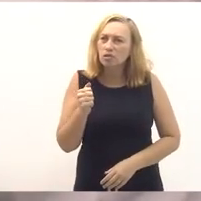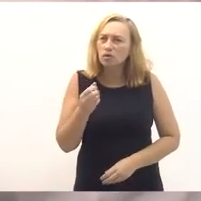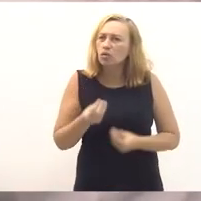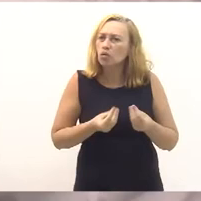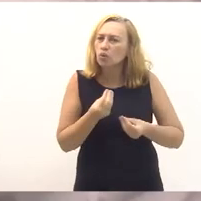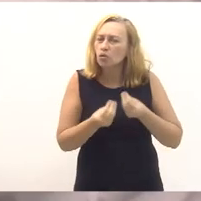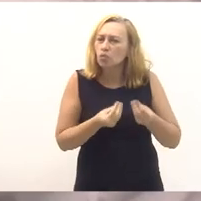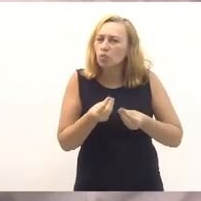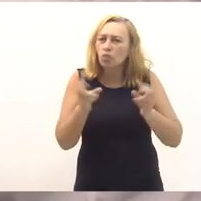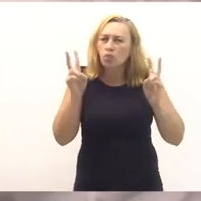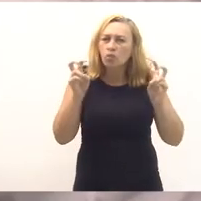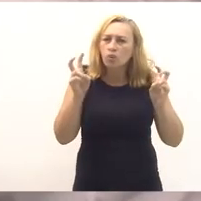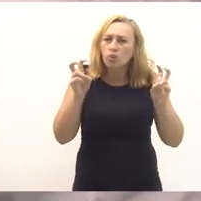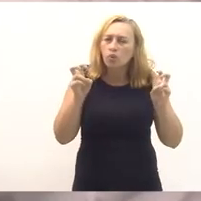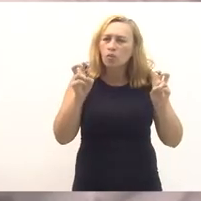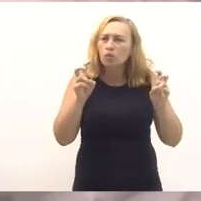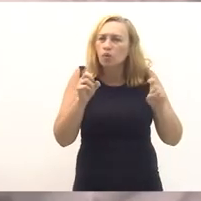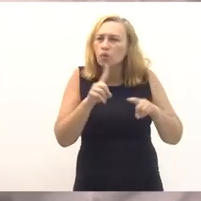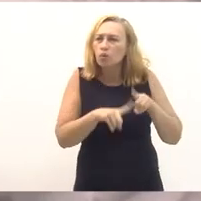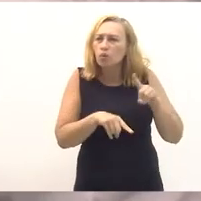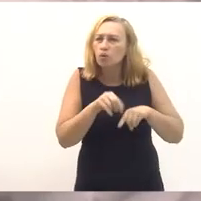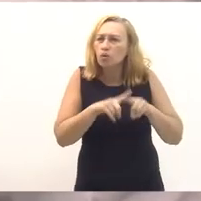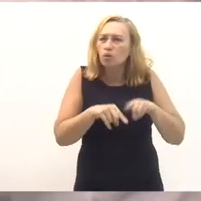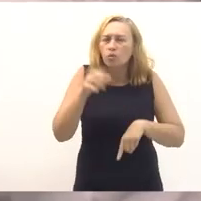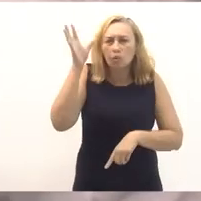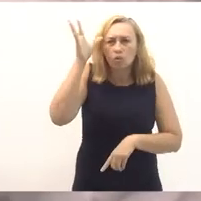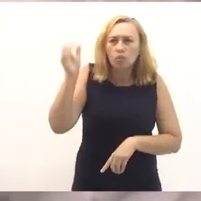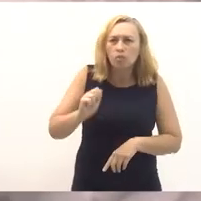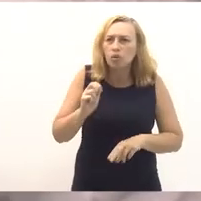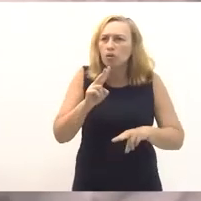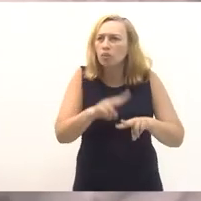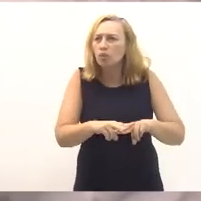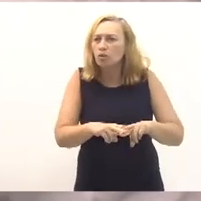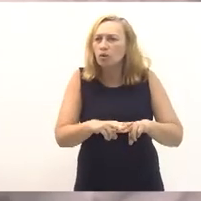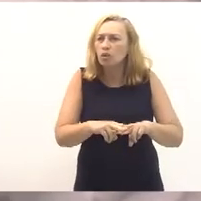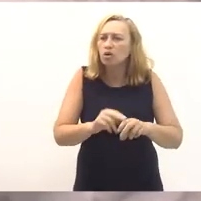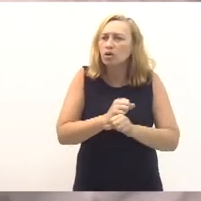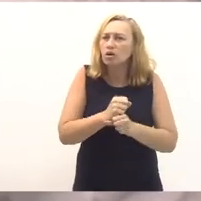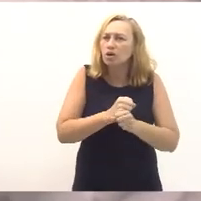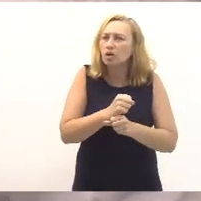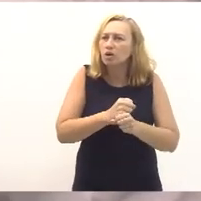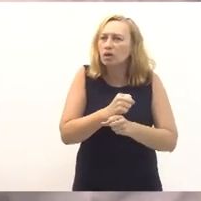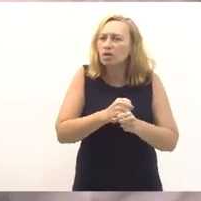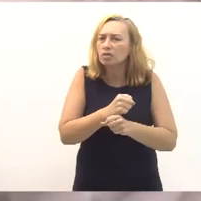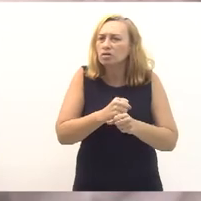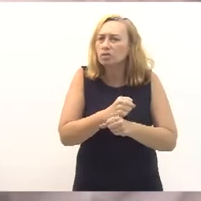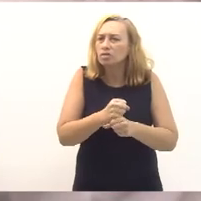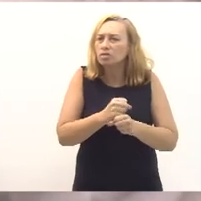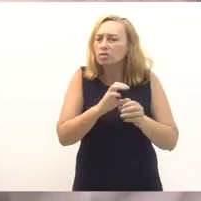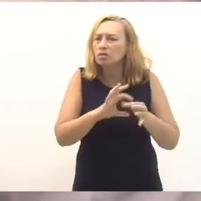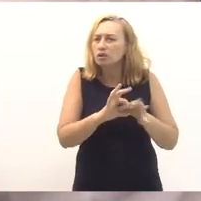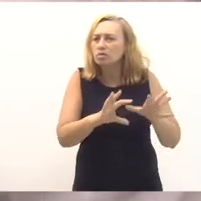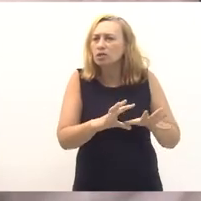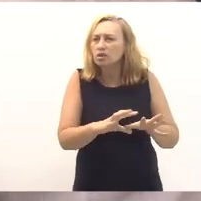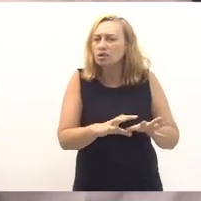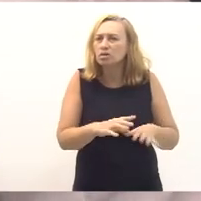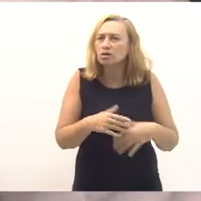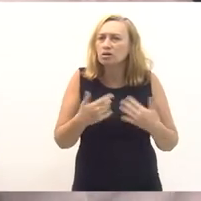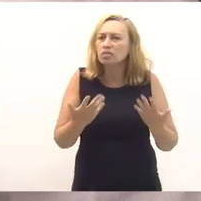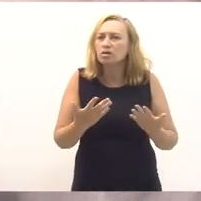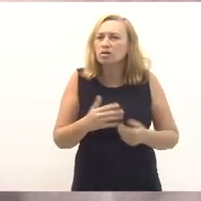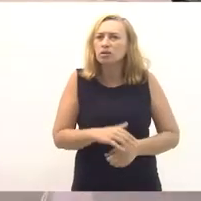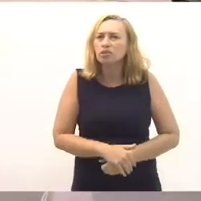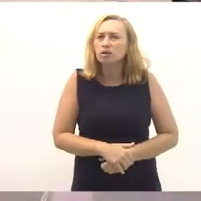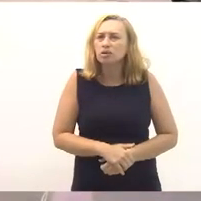Como está o assunto daquele material africano que ficou apreendido durante muito tempo e foi liberado aqui perto isso